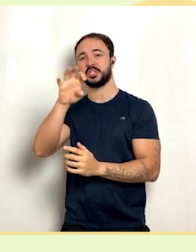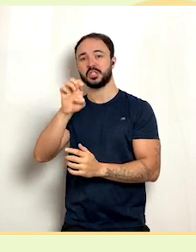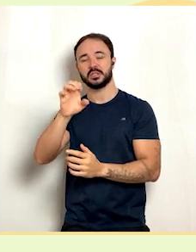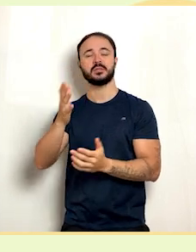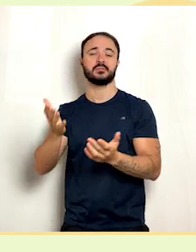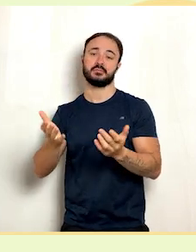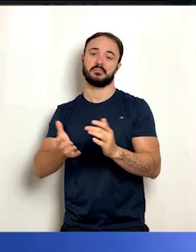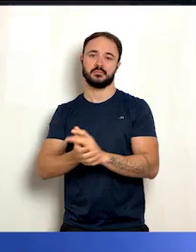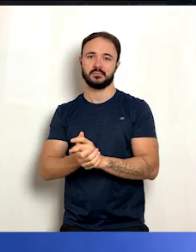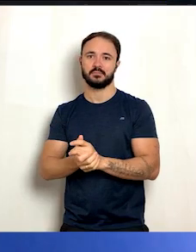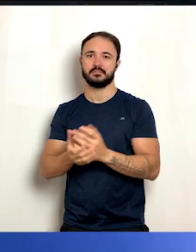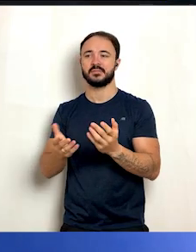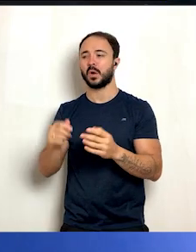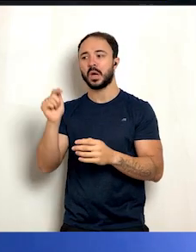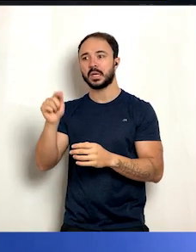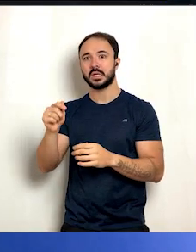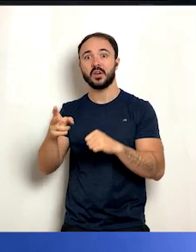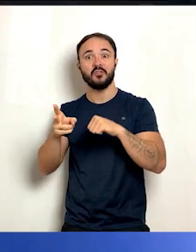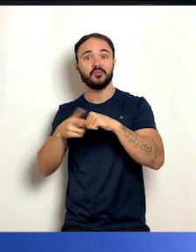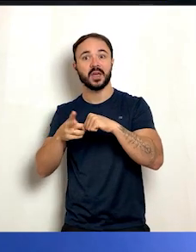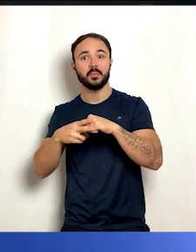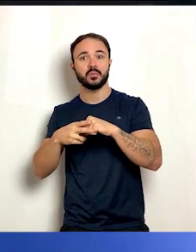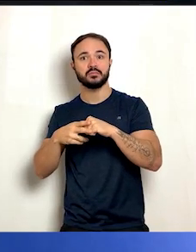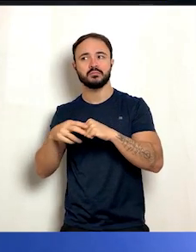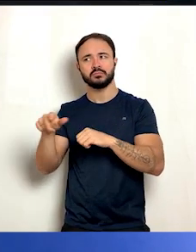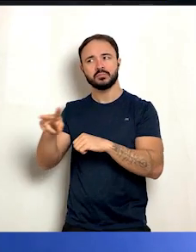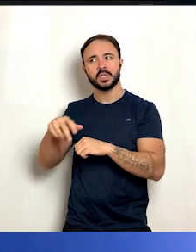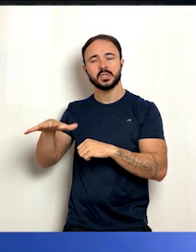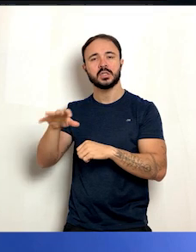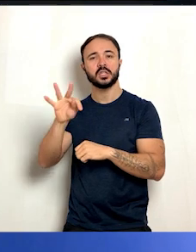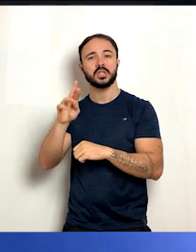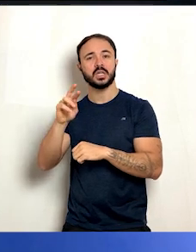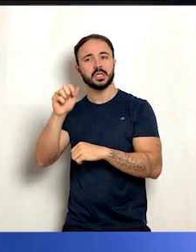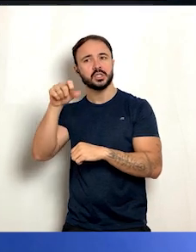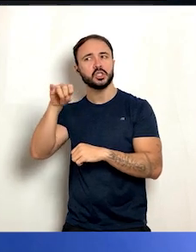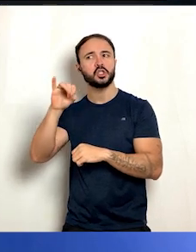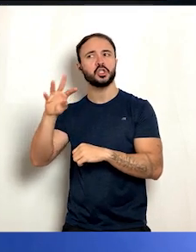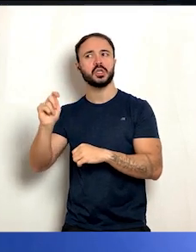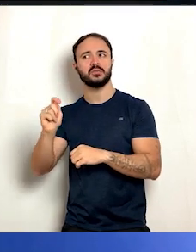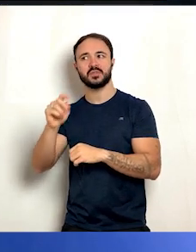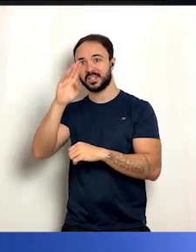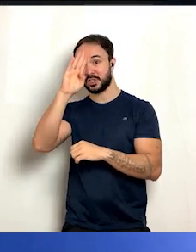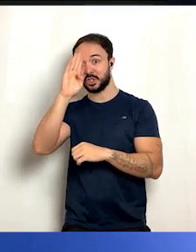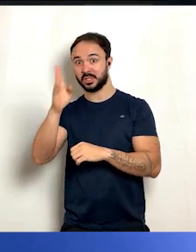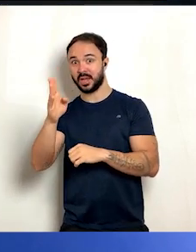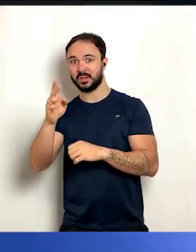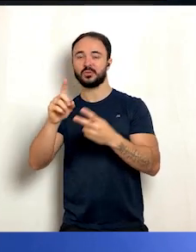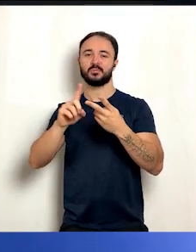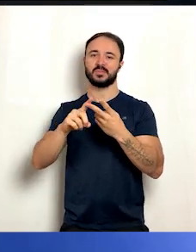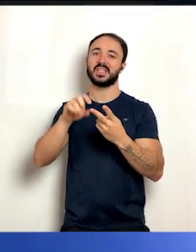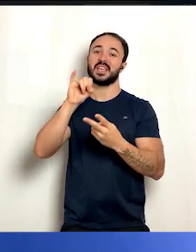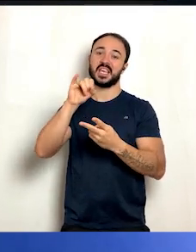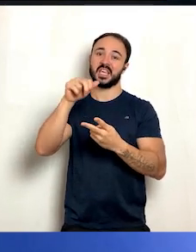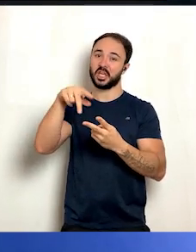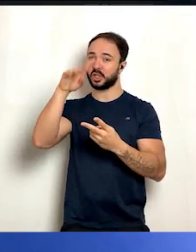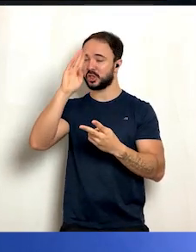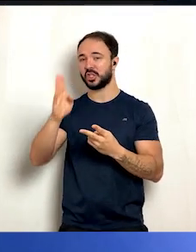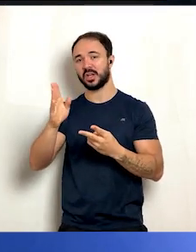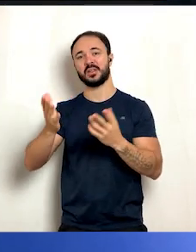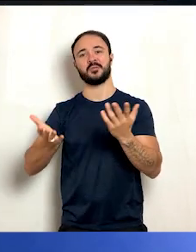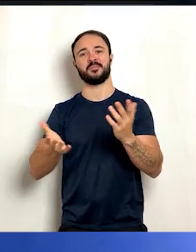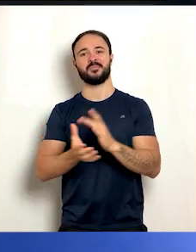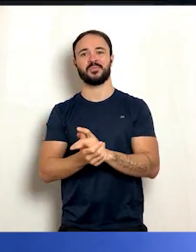temos aí um verbo transitivo, direto e indireto, pois ele precisou de dois complementos, um